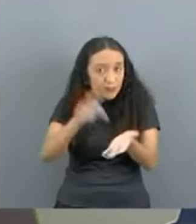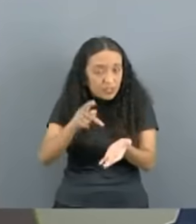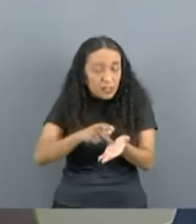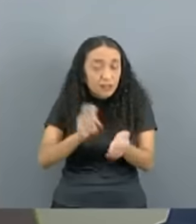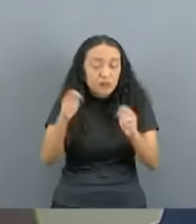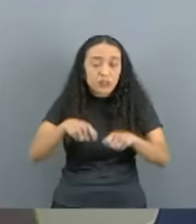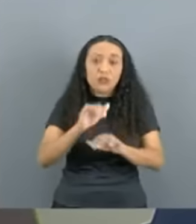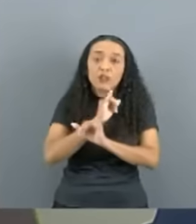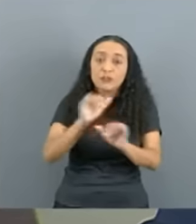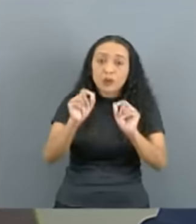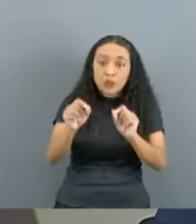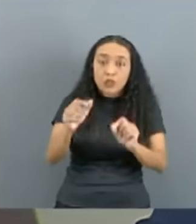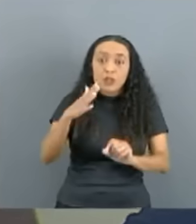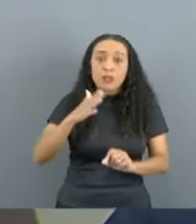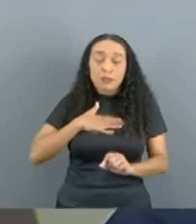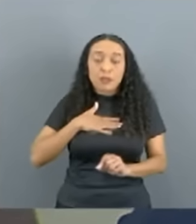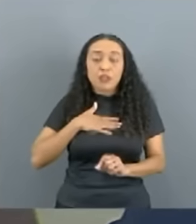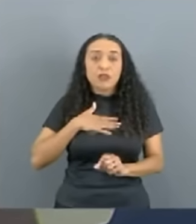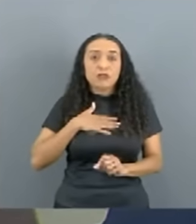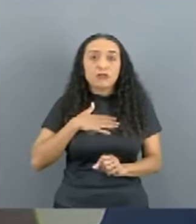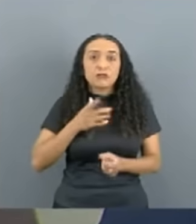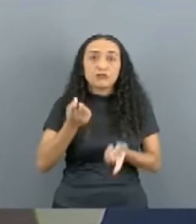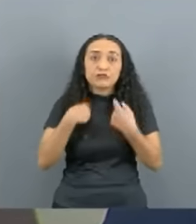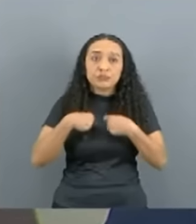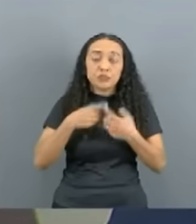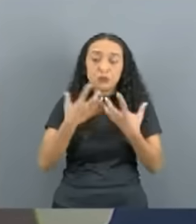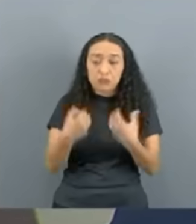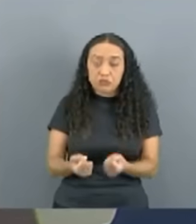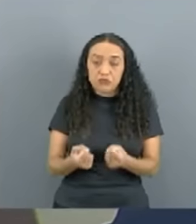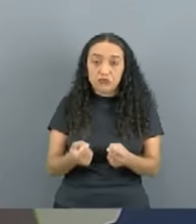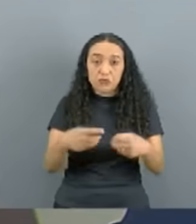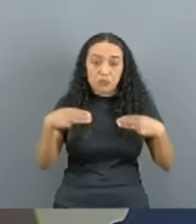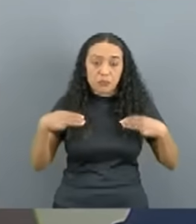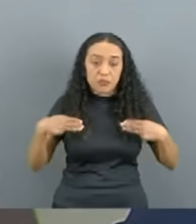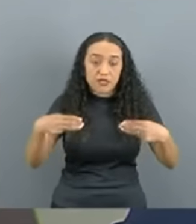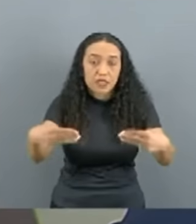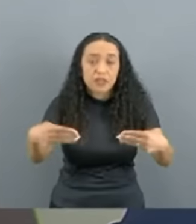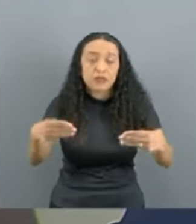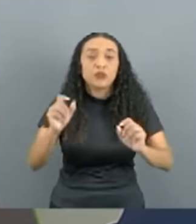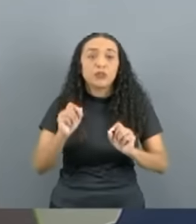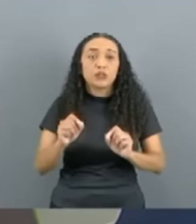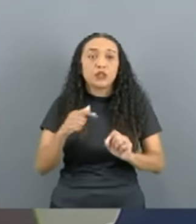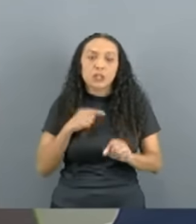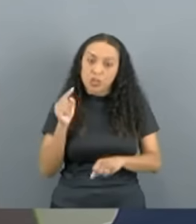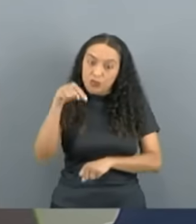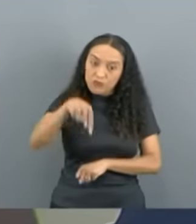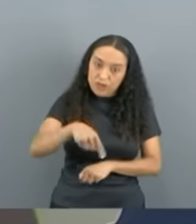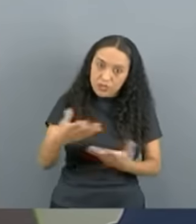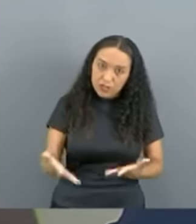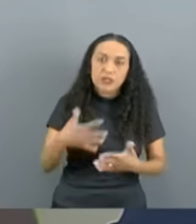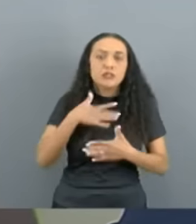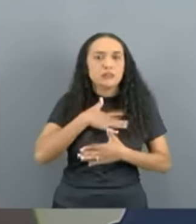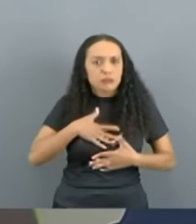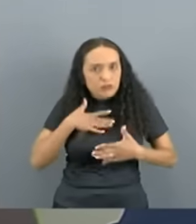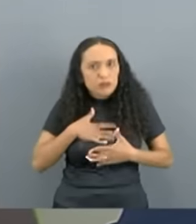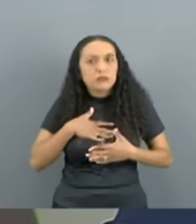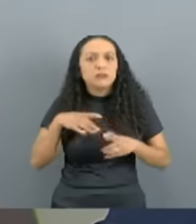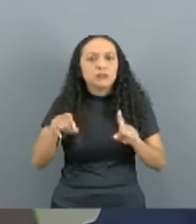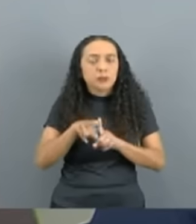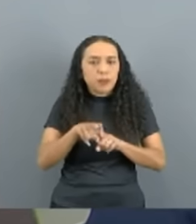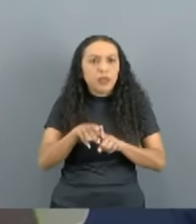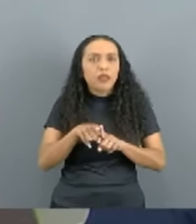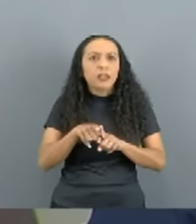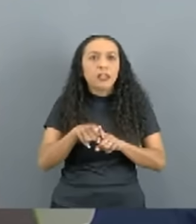dizer, o meu intuito, quando assumi o Ministério, eu tanto vim de bom grado e vim bem intencionado